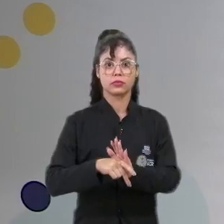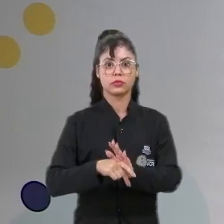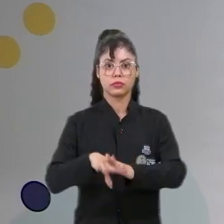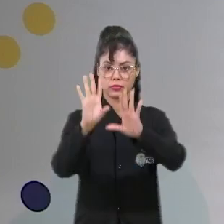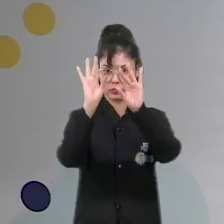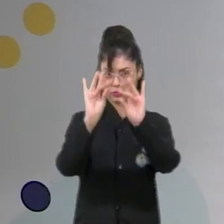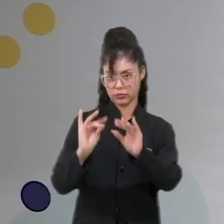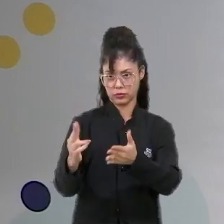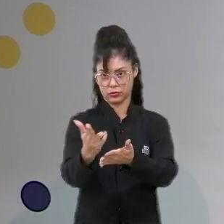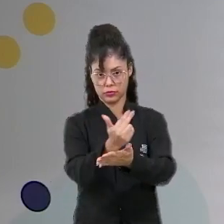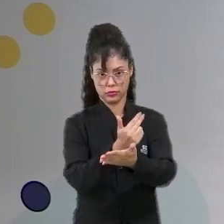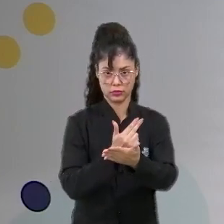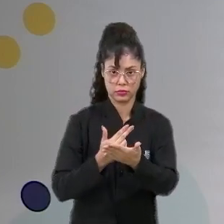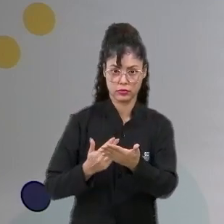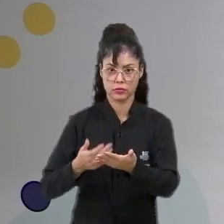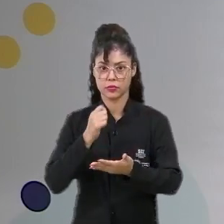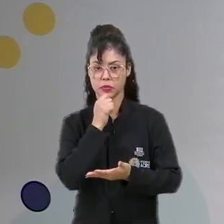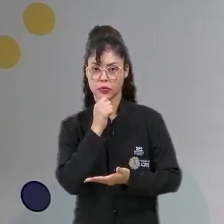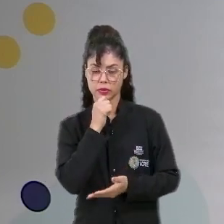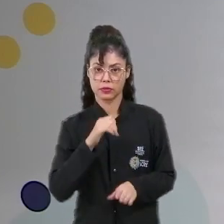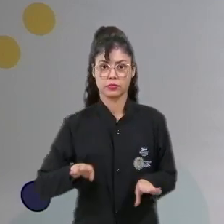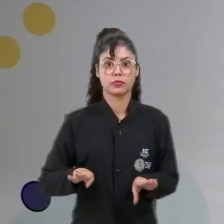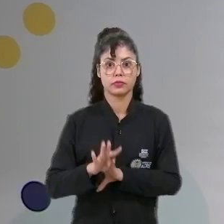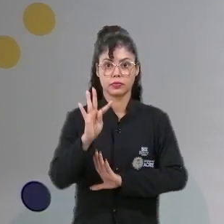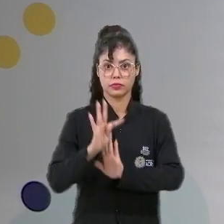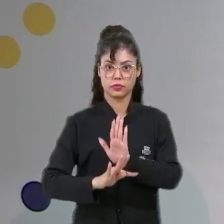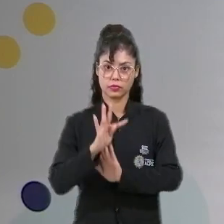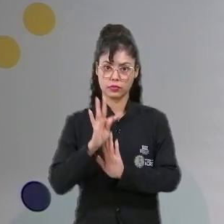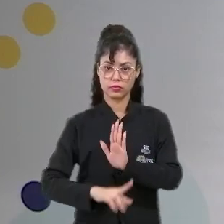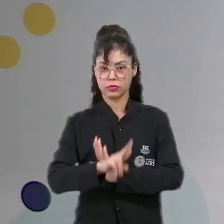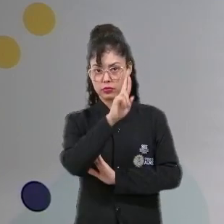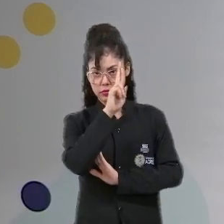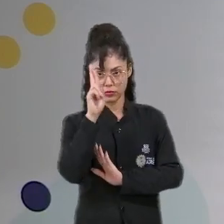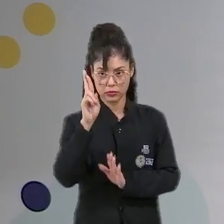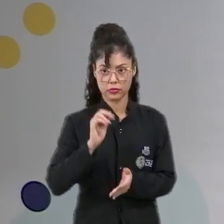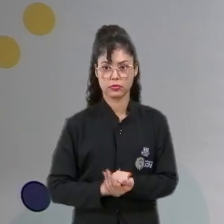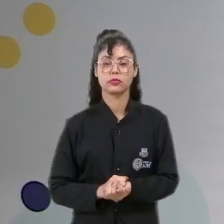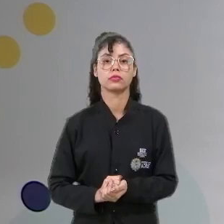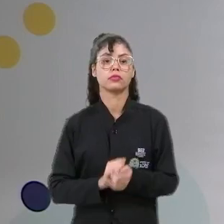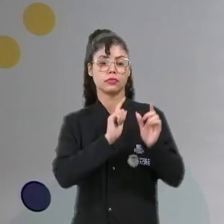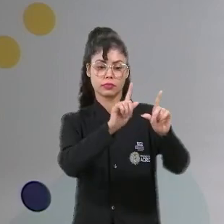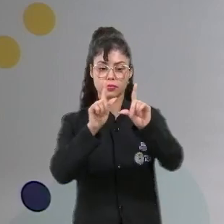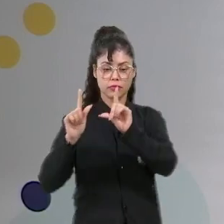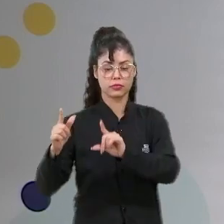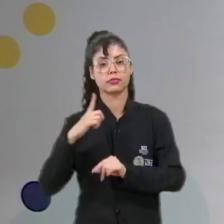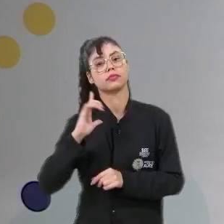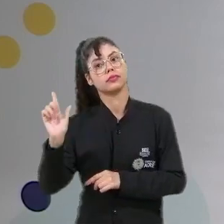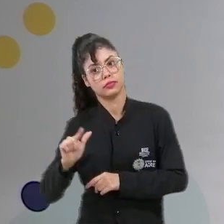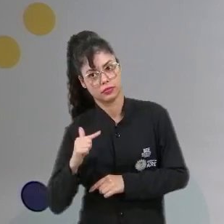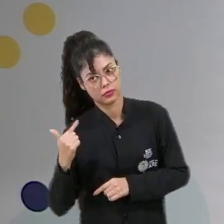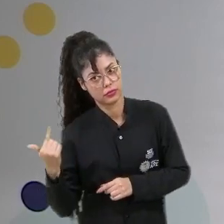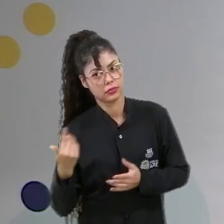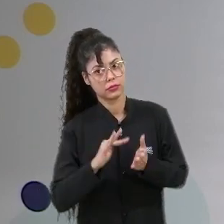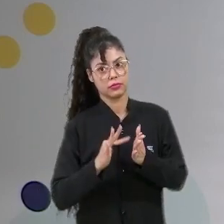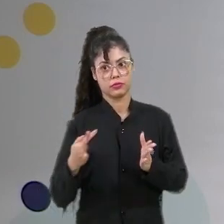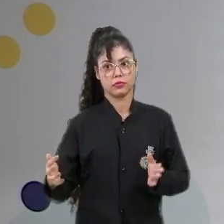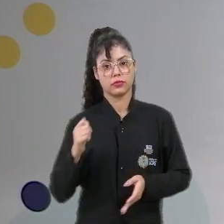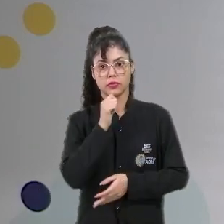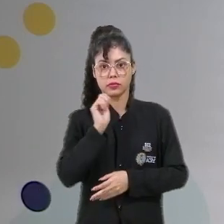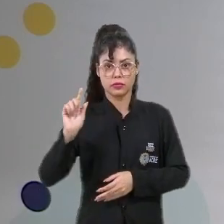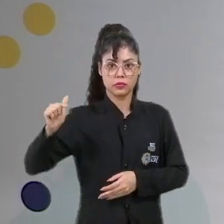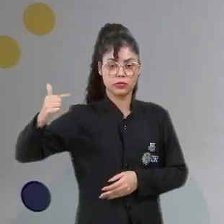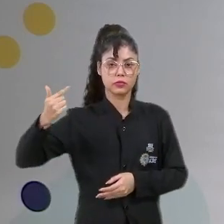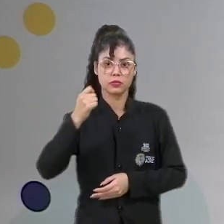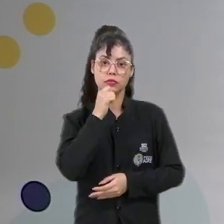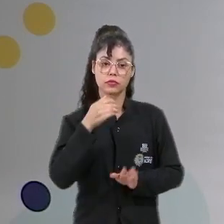arte, quando você tem um texto, sei lá, uma história e quadrinho, por exemplo, ele tem uma outra função, tem um